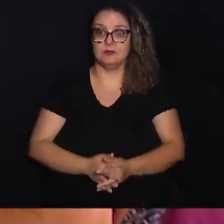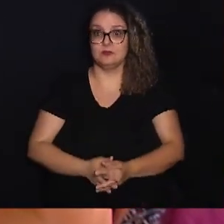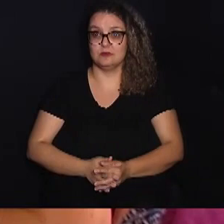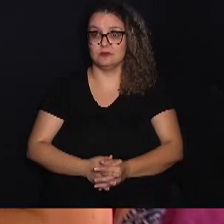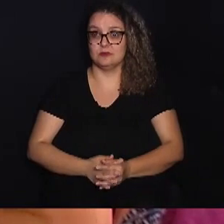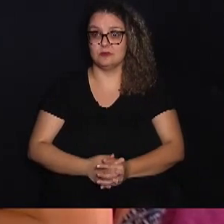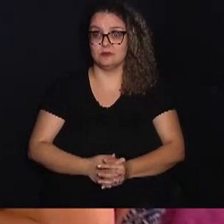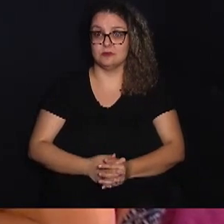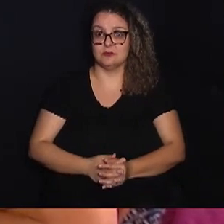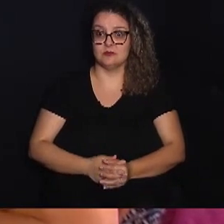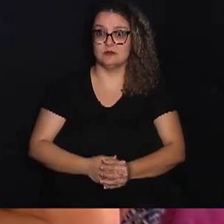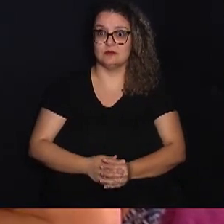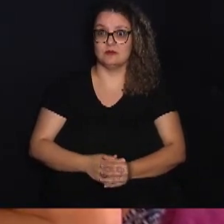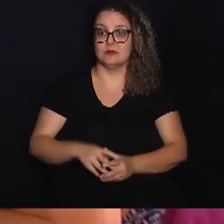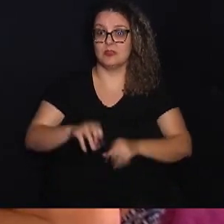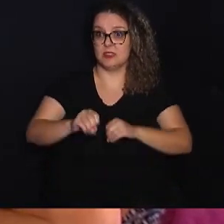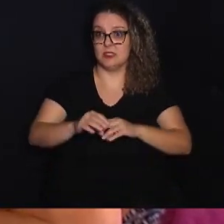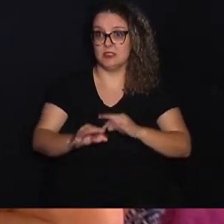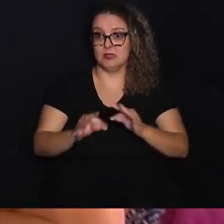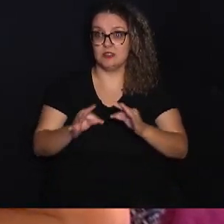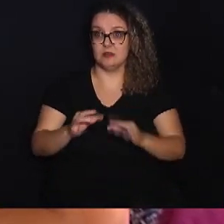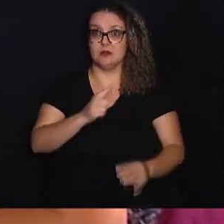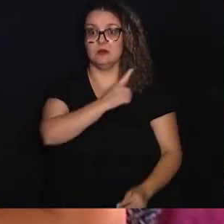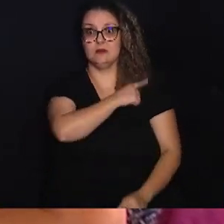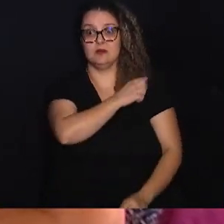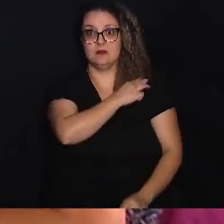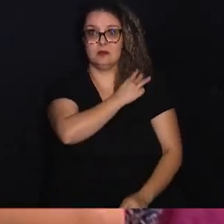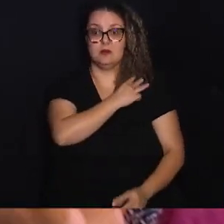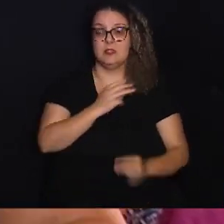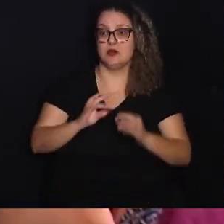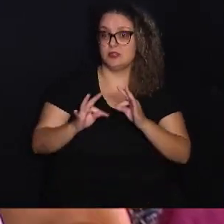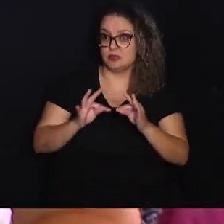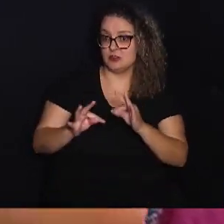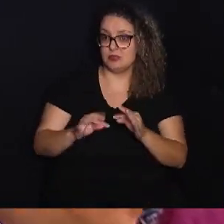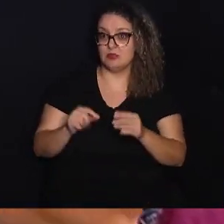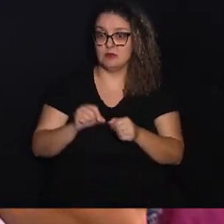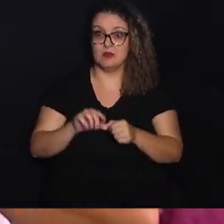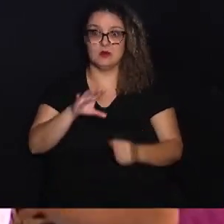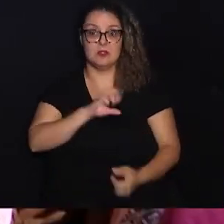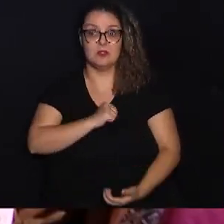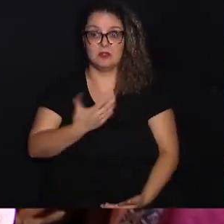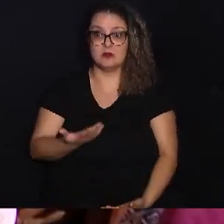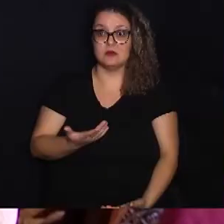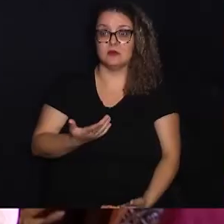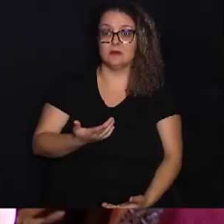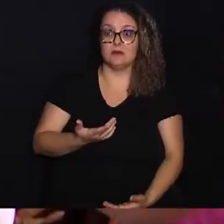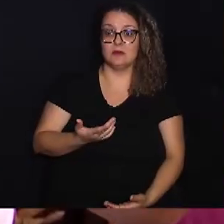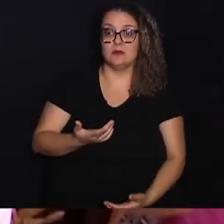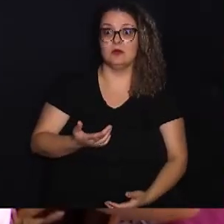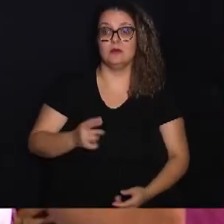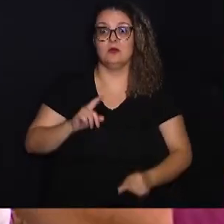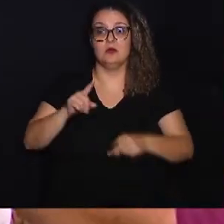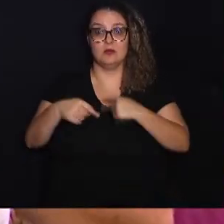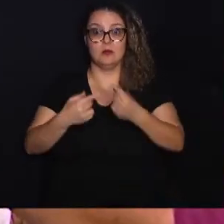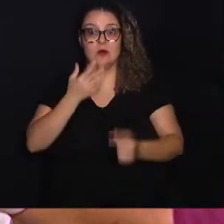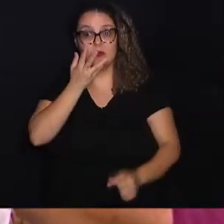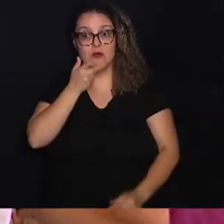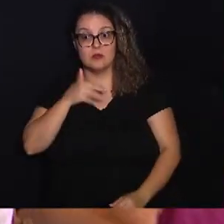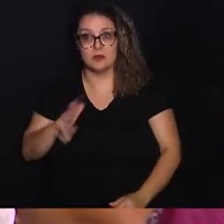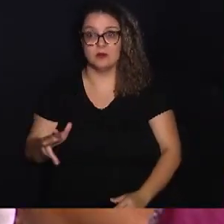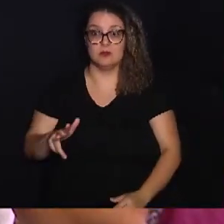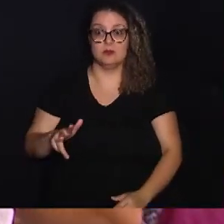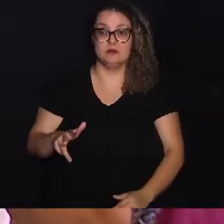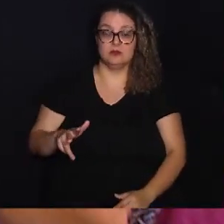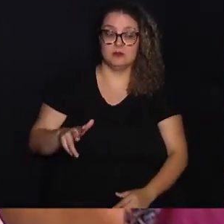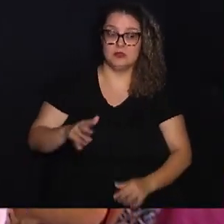estão em ensino técnico, médio técnico, fazendo o que gostam, destacando com outras crianças na sala.